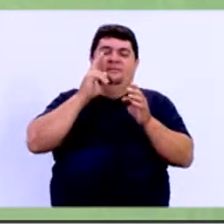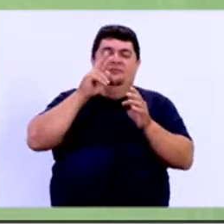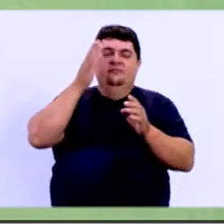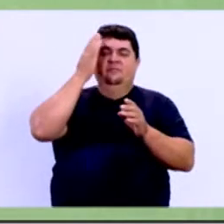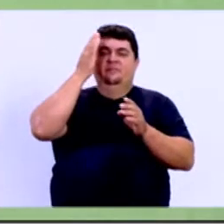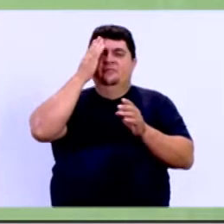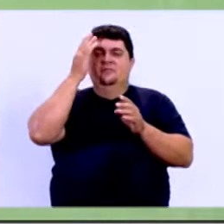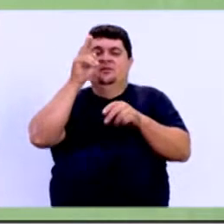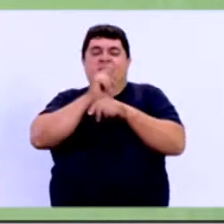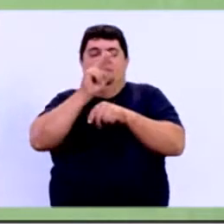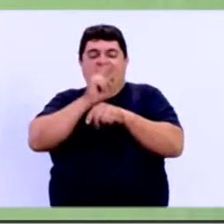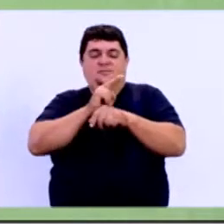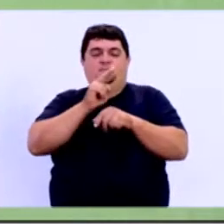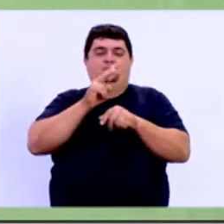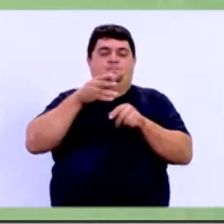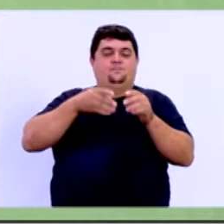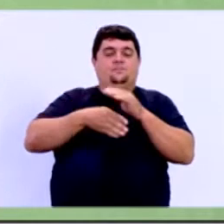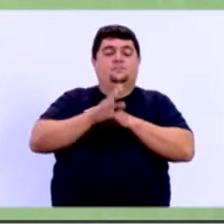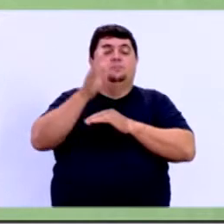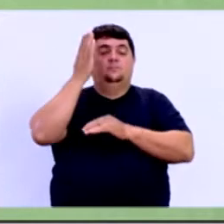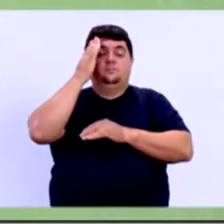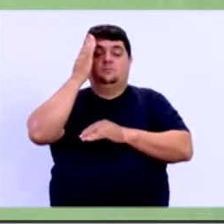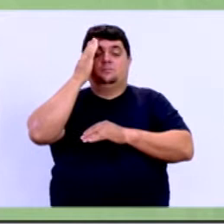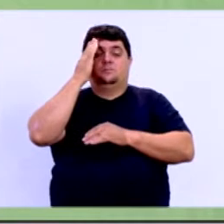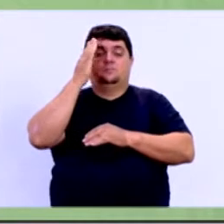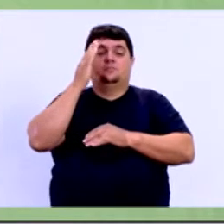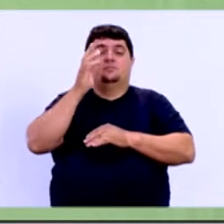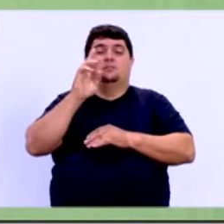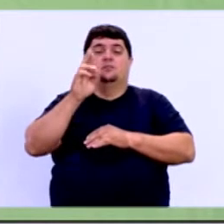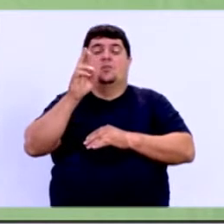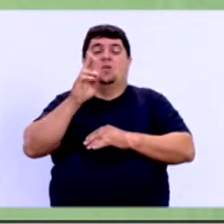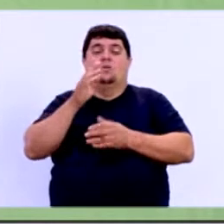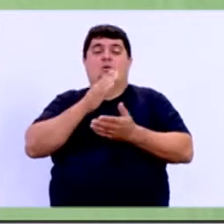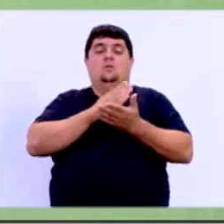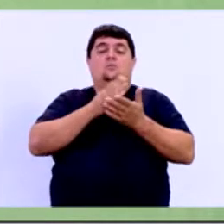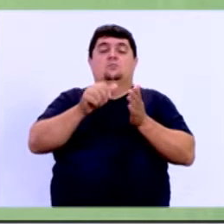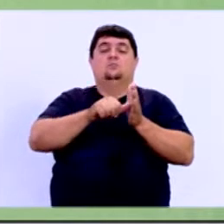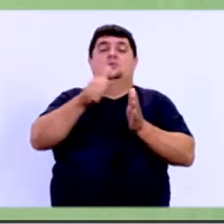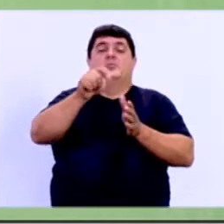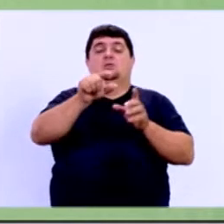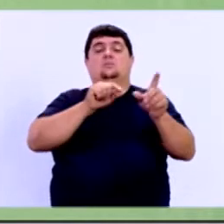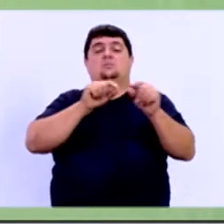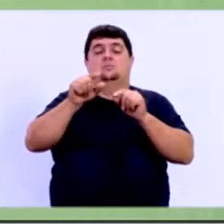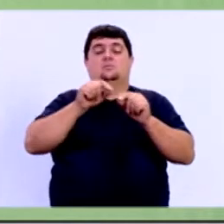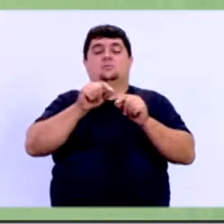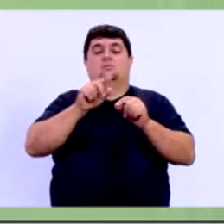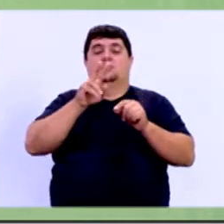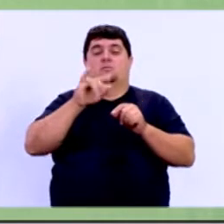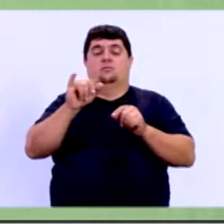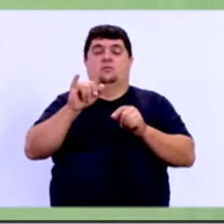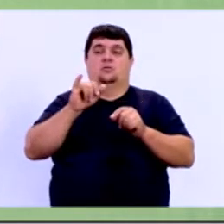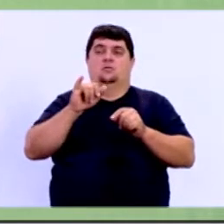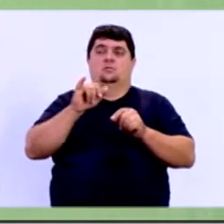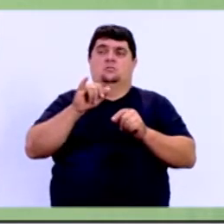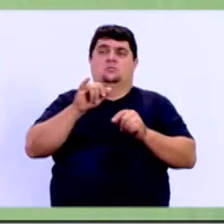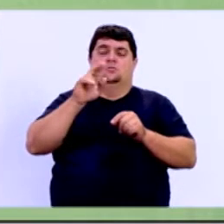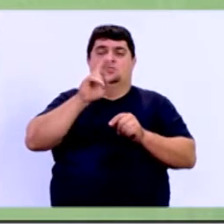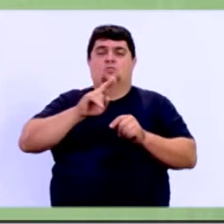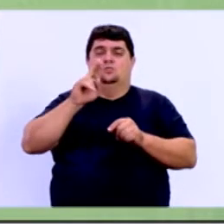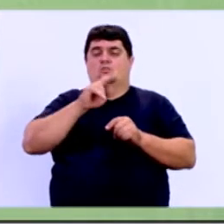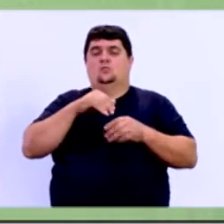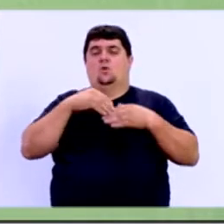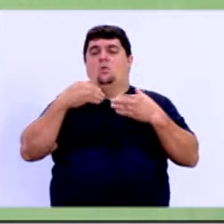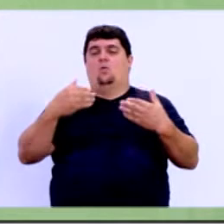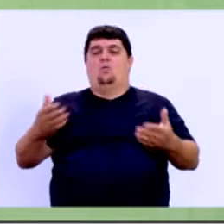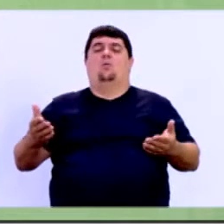acompanhamento, de controle, de direção, né? E quais as iniciativas valem a pena serem empreendidas